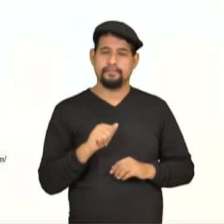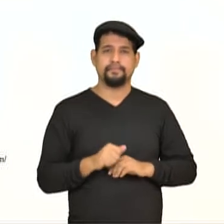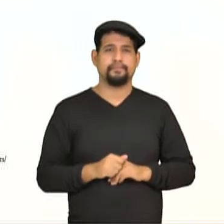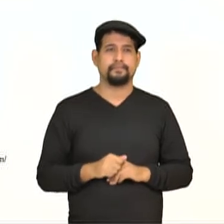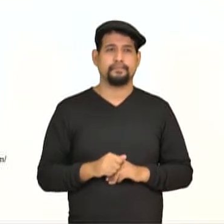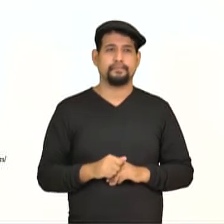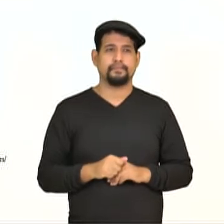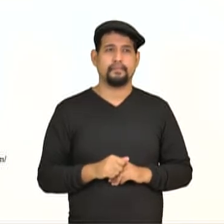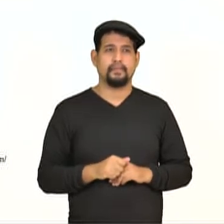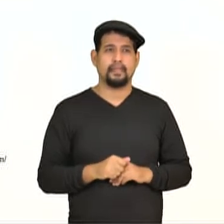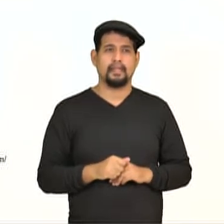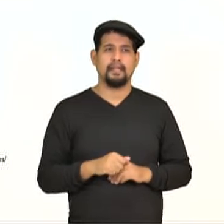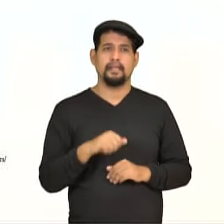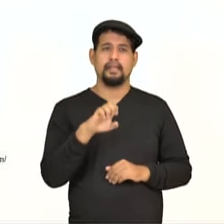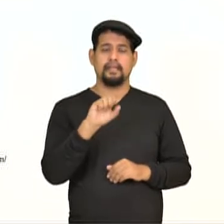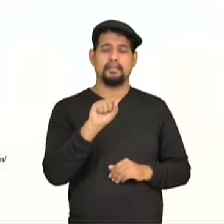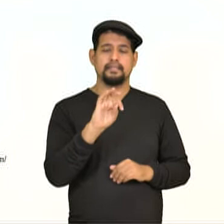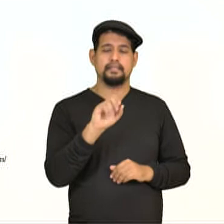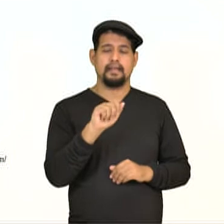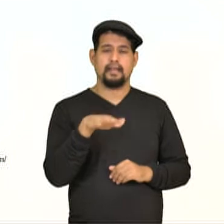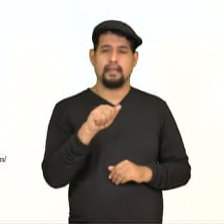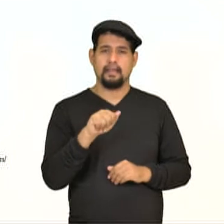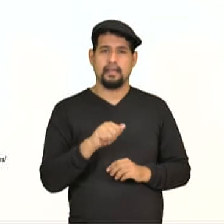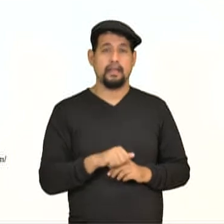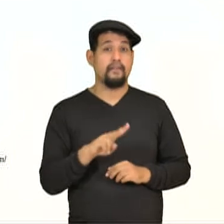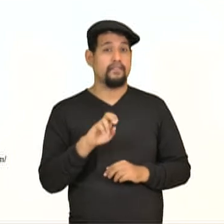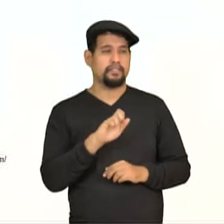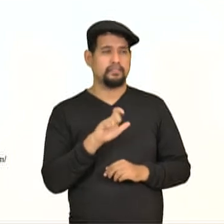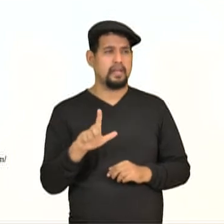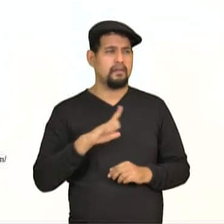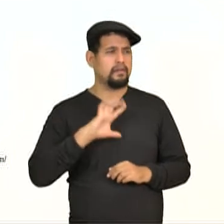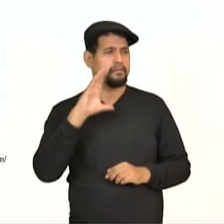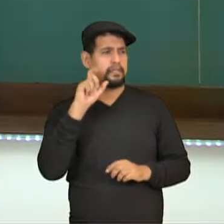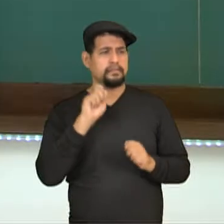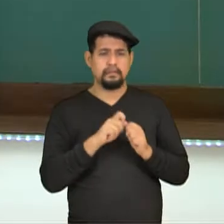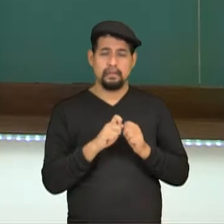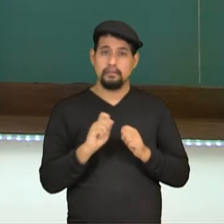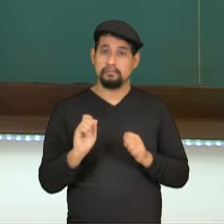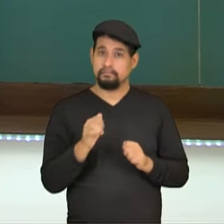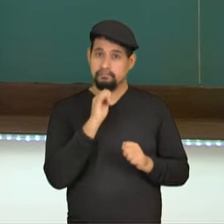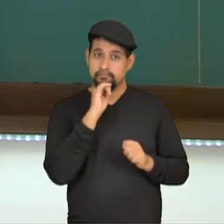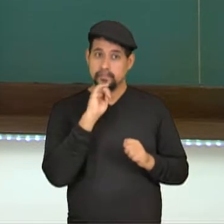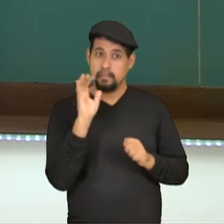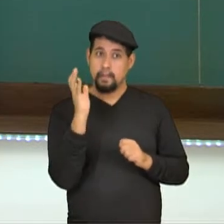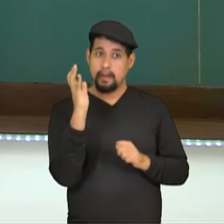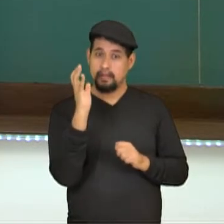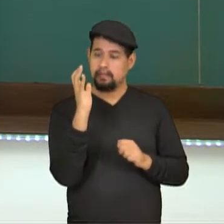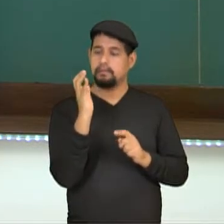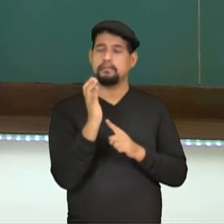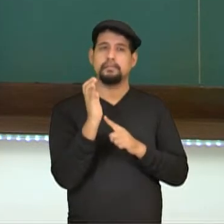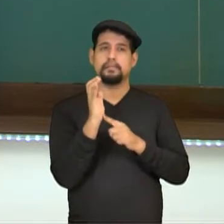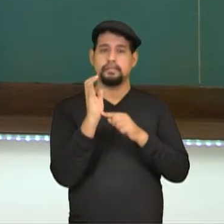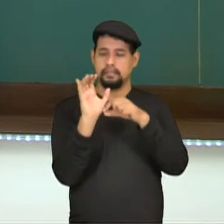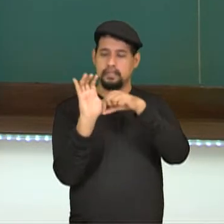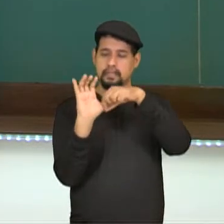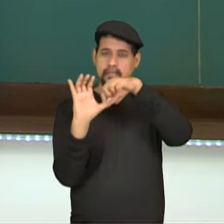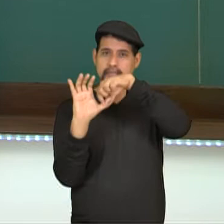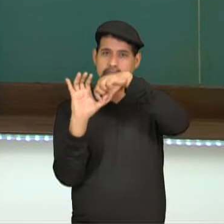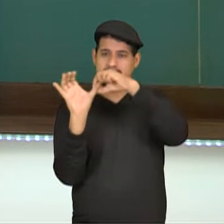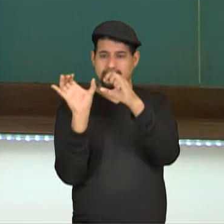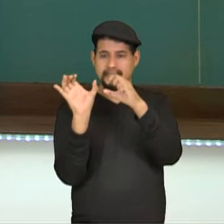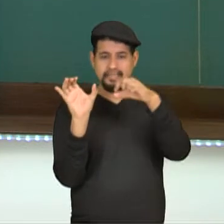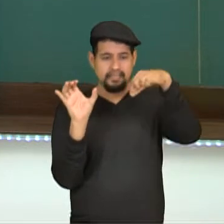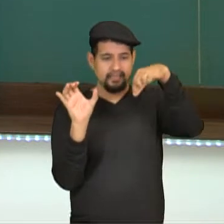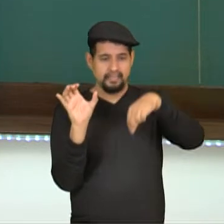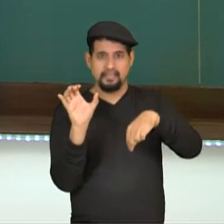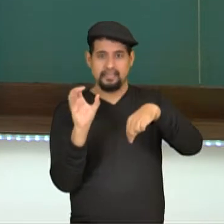A estaquia, ela é um cultivo vegetal, onde a partir de estacas retiradas de uma planta, quando colocadas em um meio